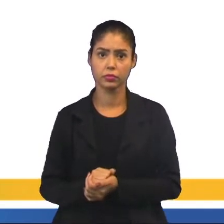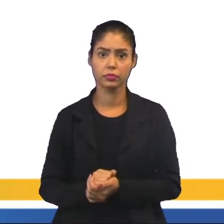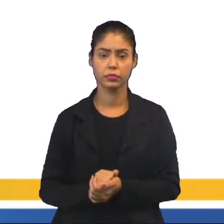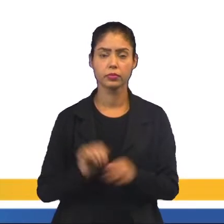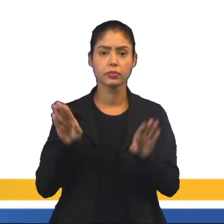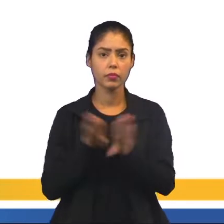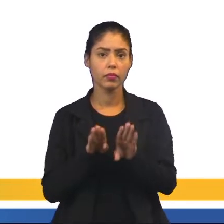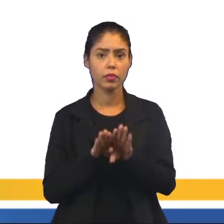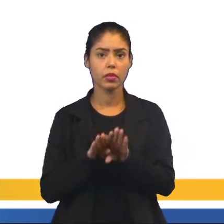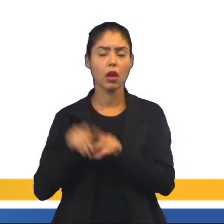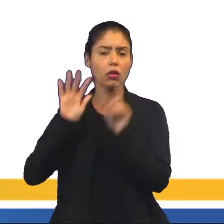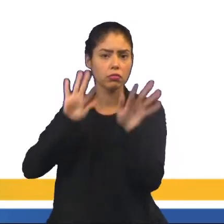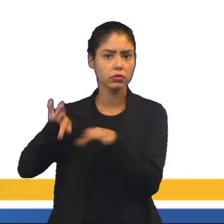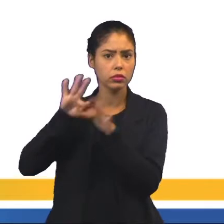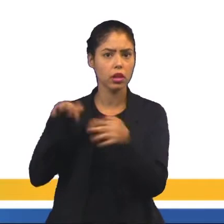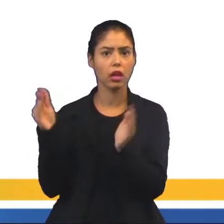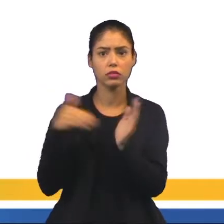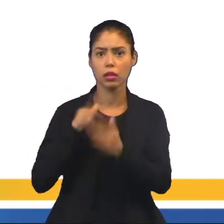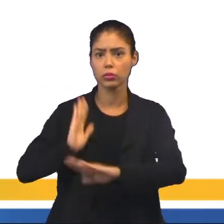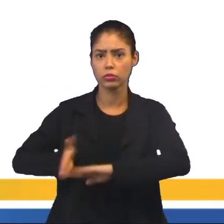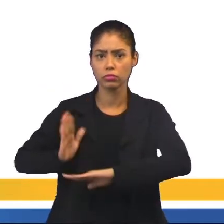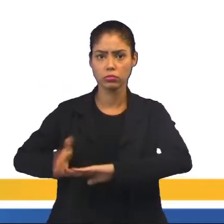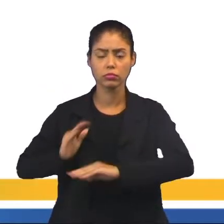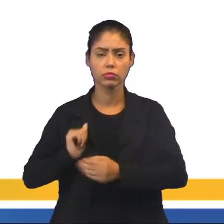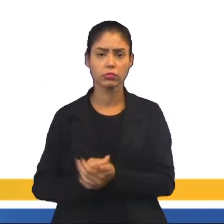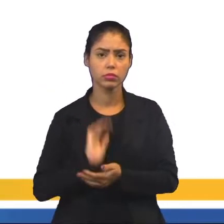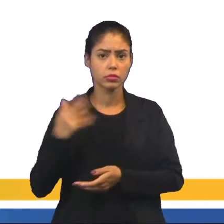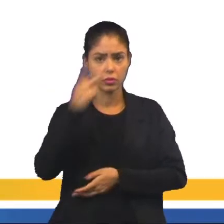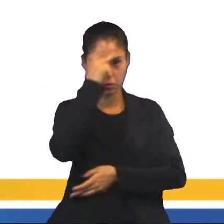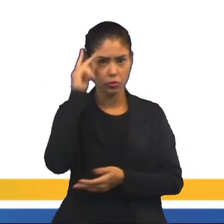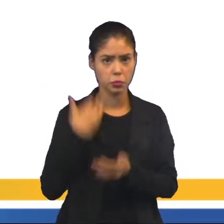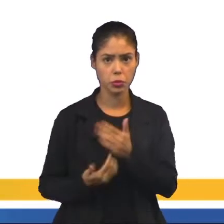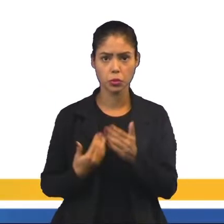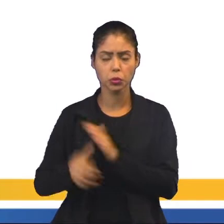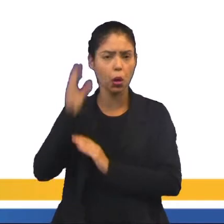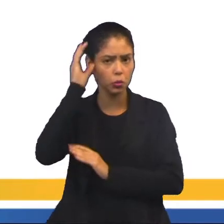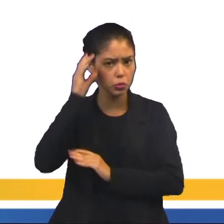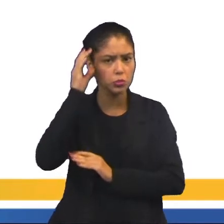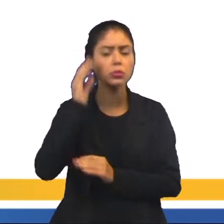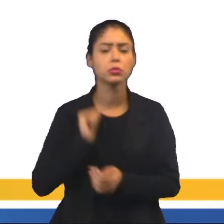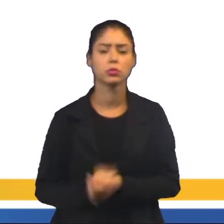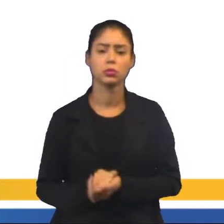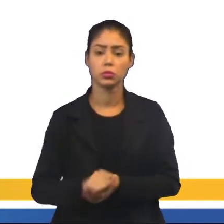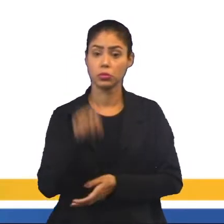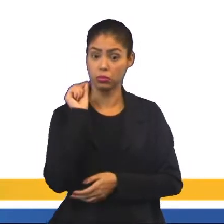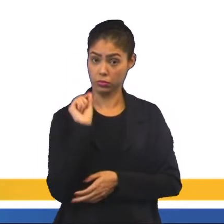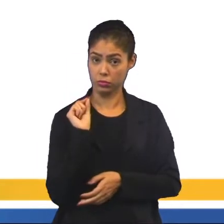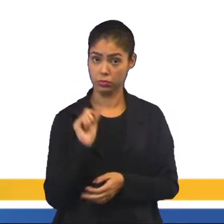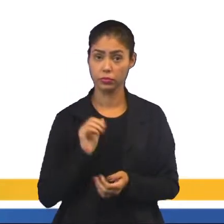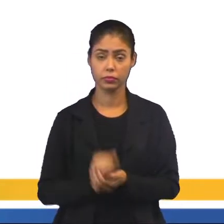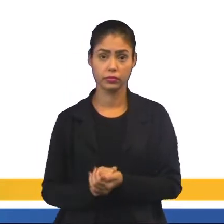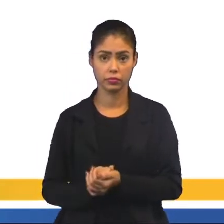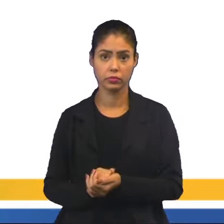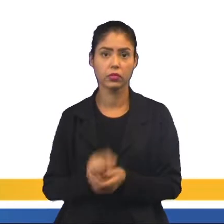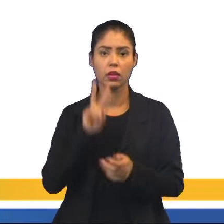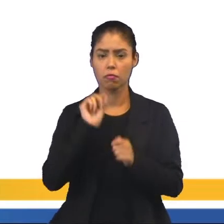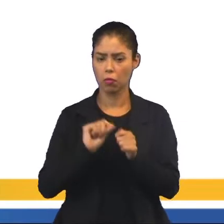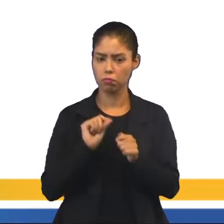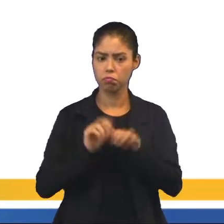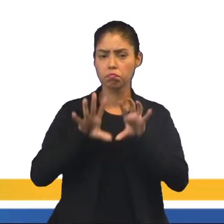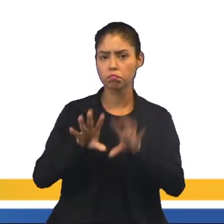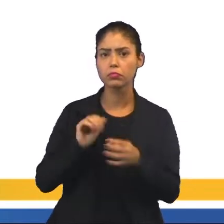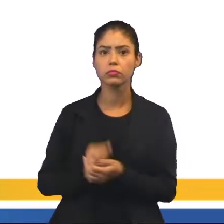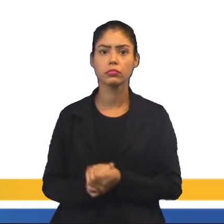do período feudalista para a modernidade, quando as pessoas perdiam a consciência do que elas eram, do que elas